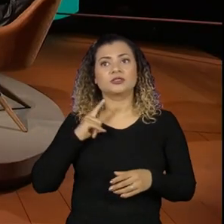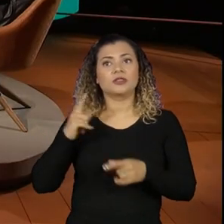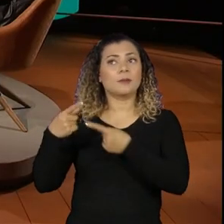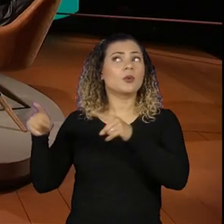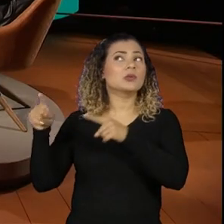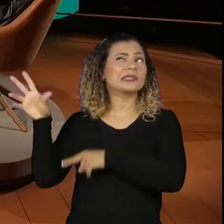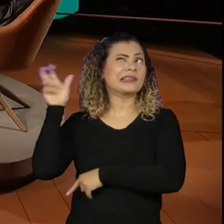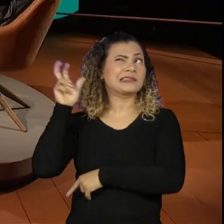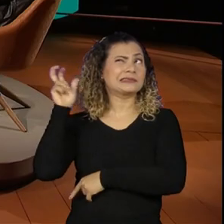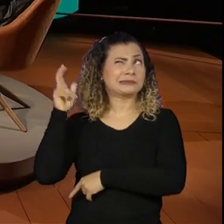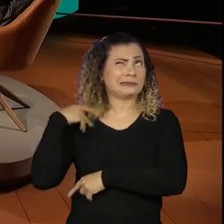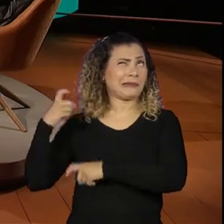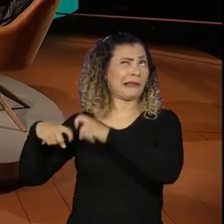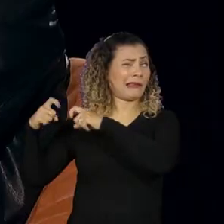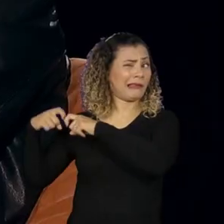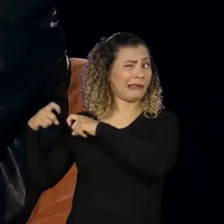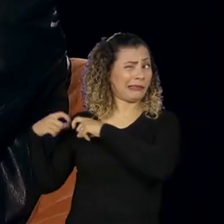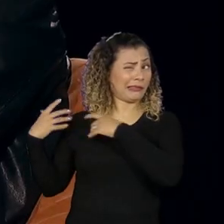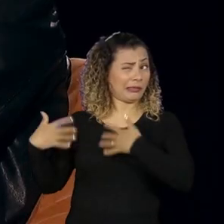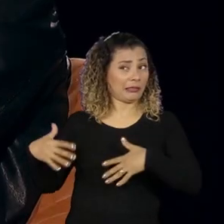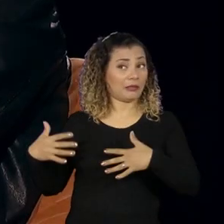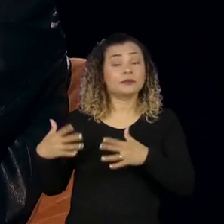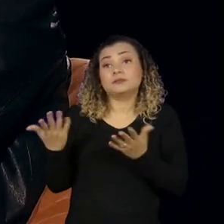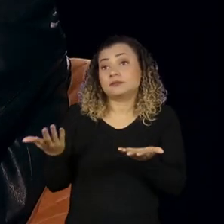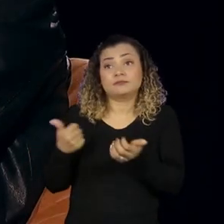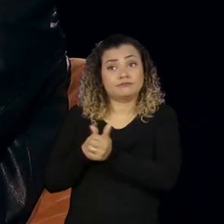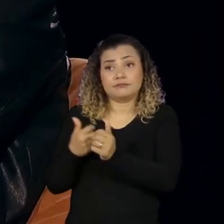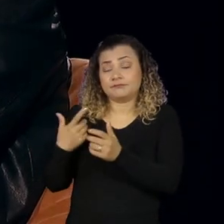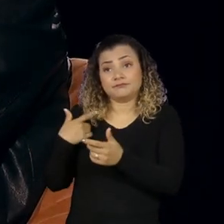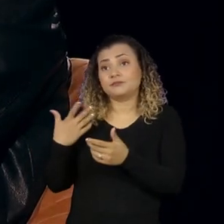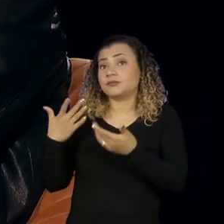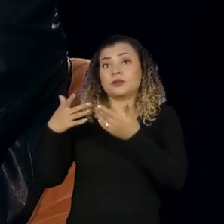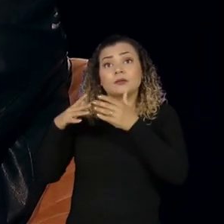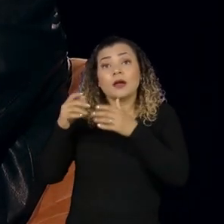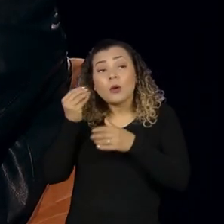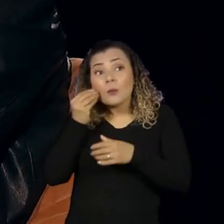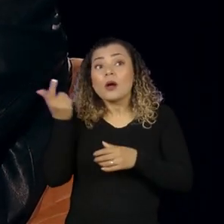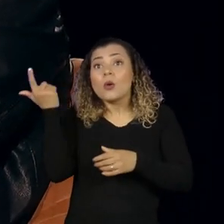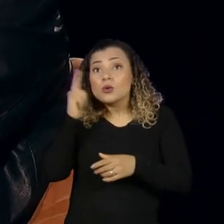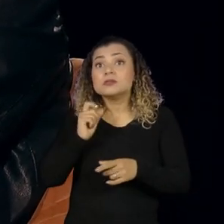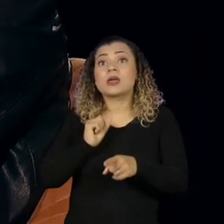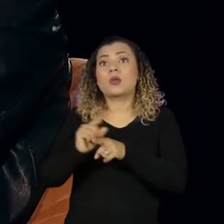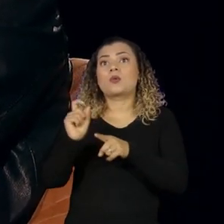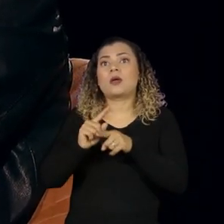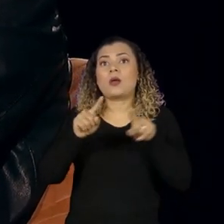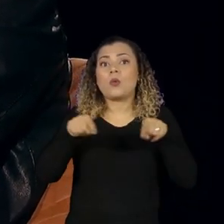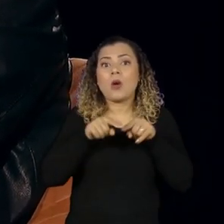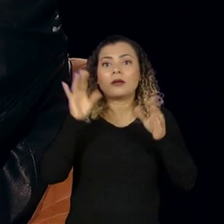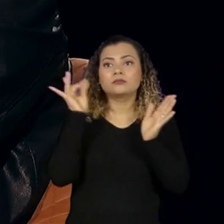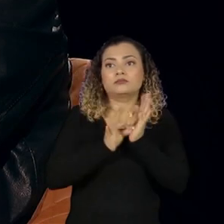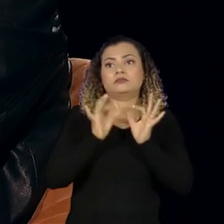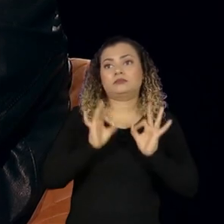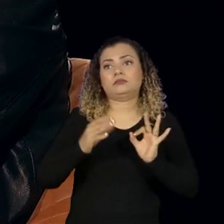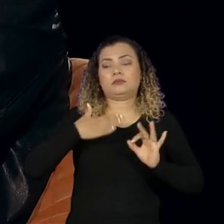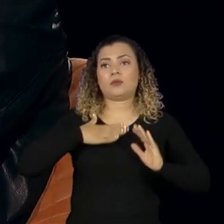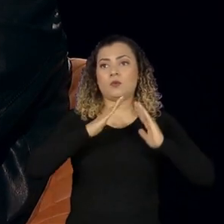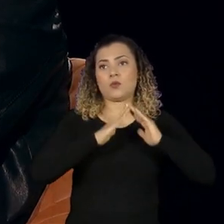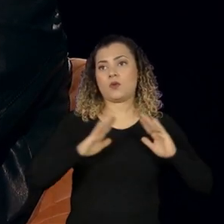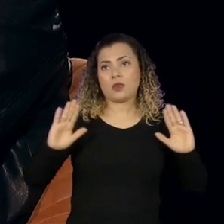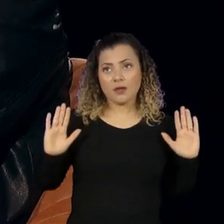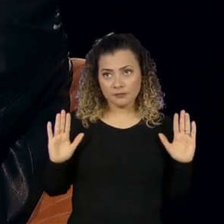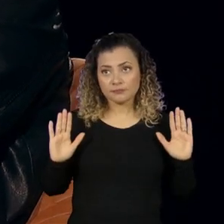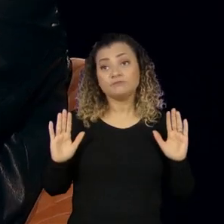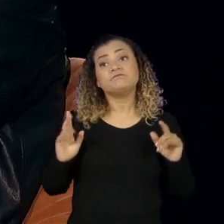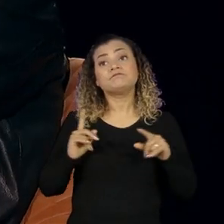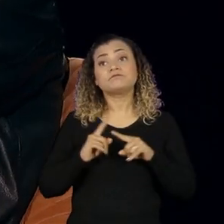né? Então, eu fiquei muito, assim, até conseguir alugar um outro quartinho para ficar, né? Ali